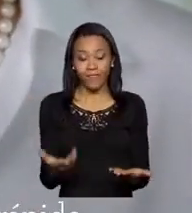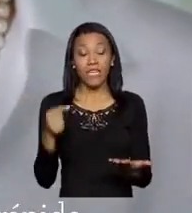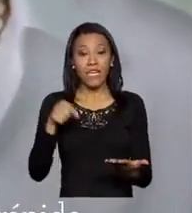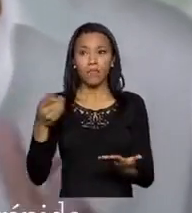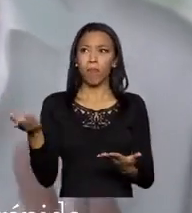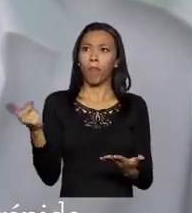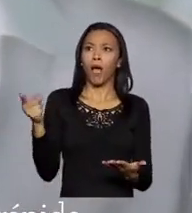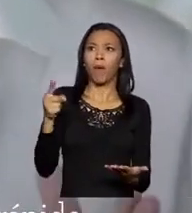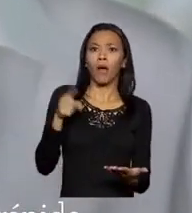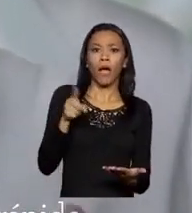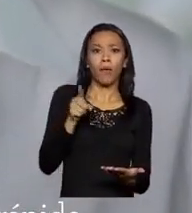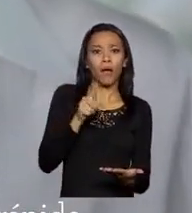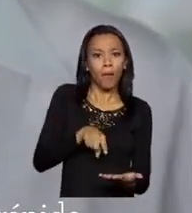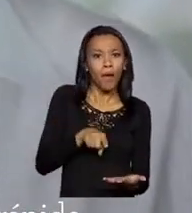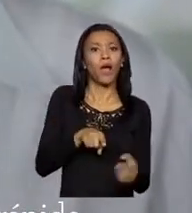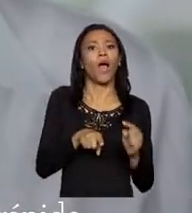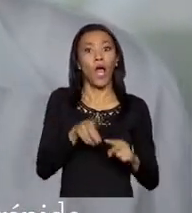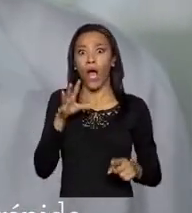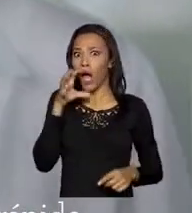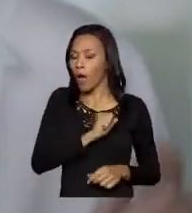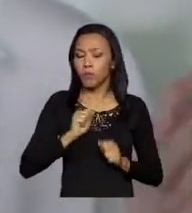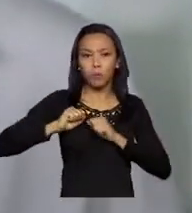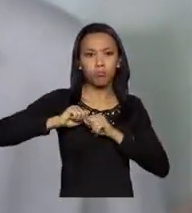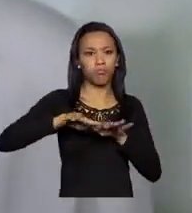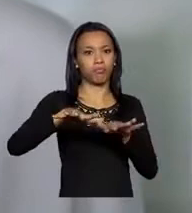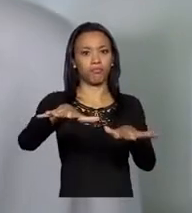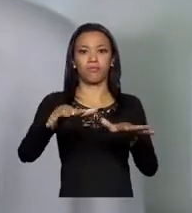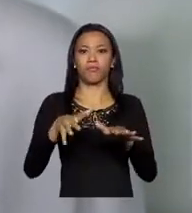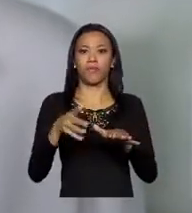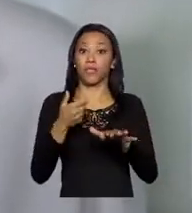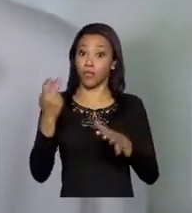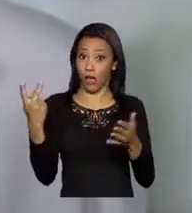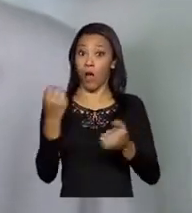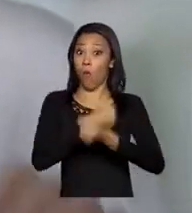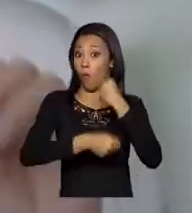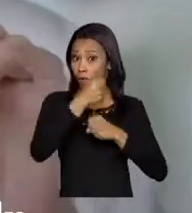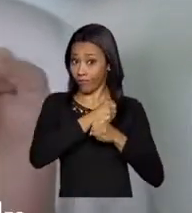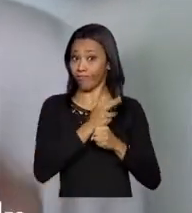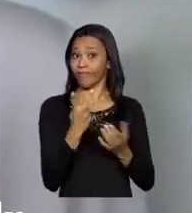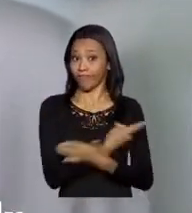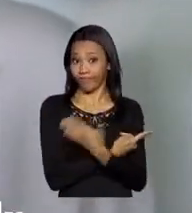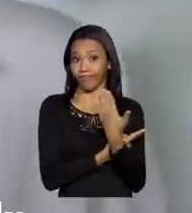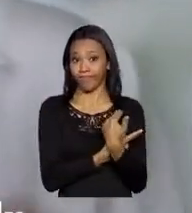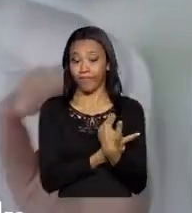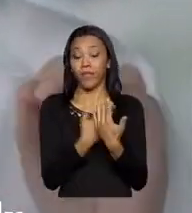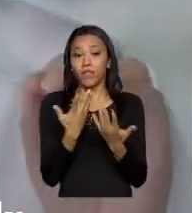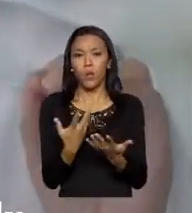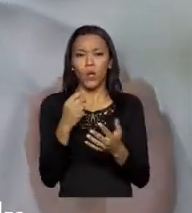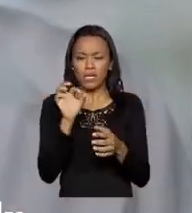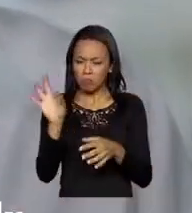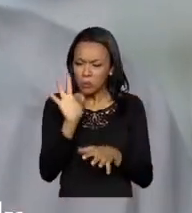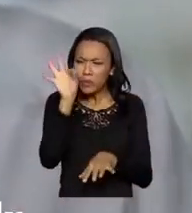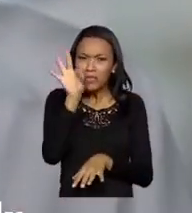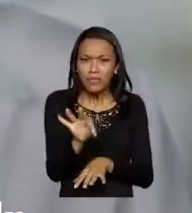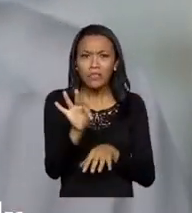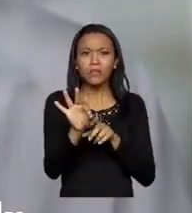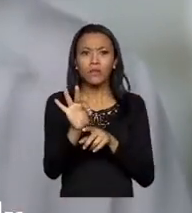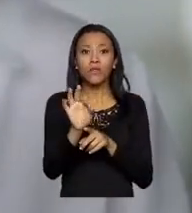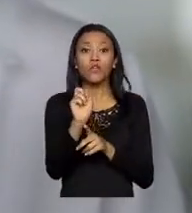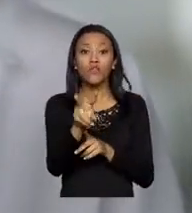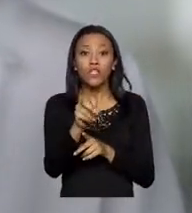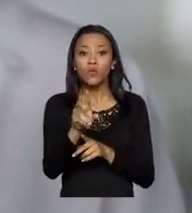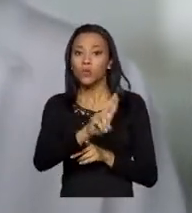este foi um processo excepcionalmente rápido a partir do ano passado o mosquito que transmite o vírus